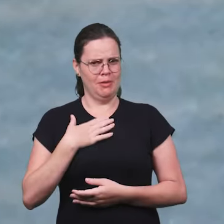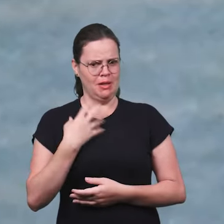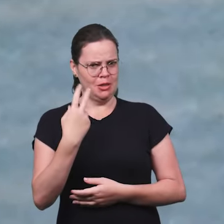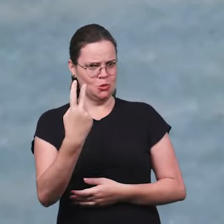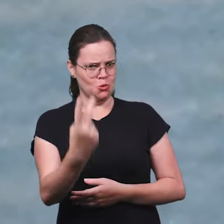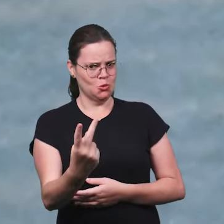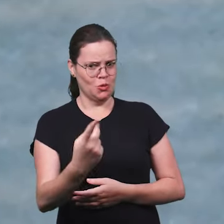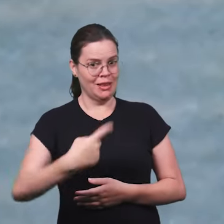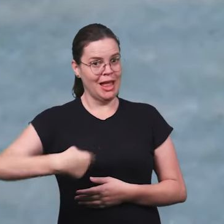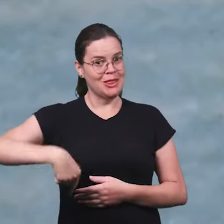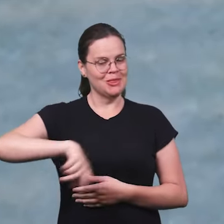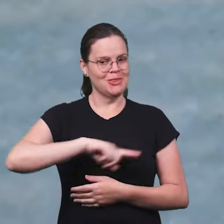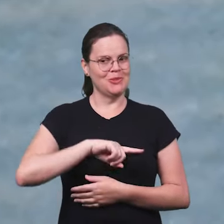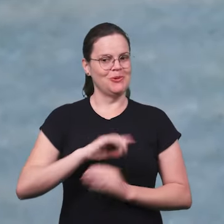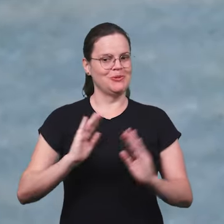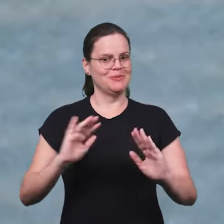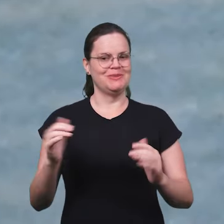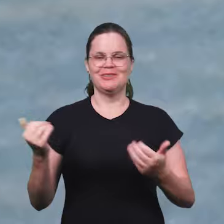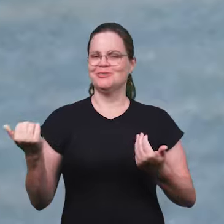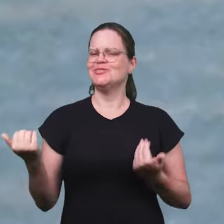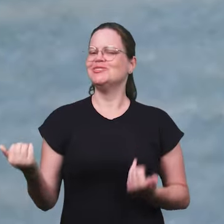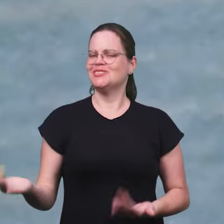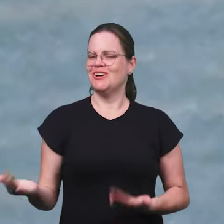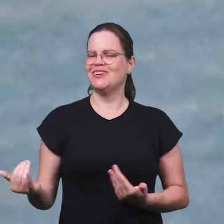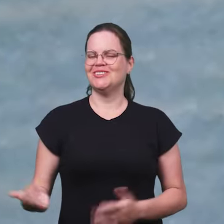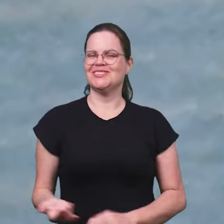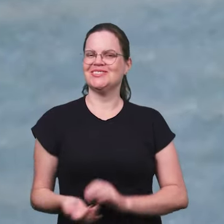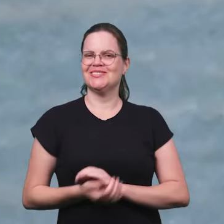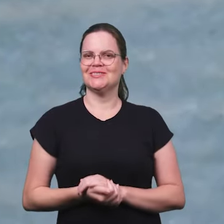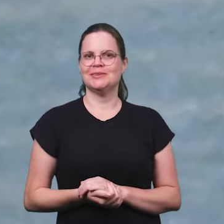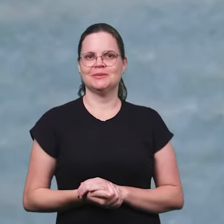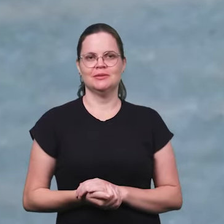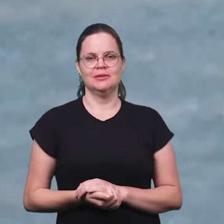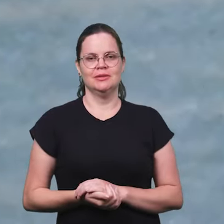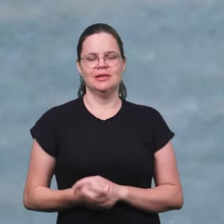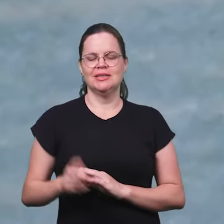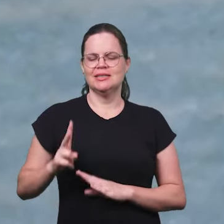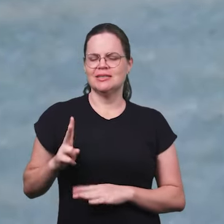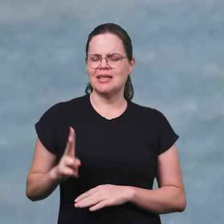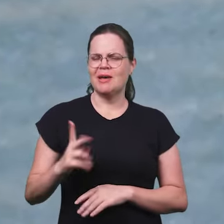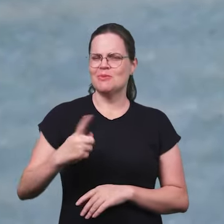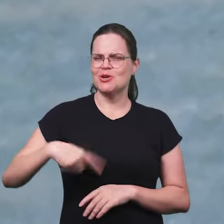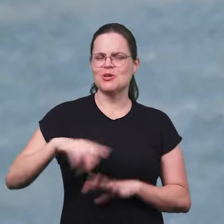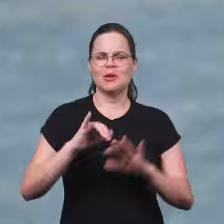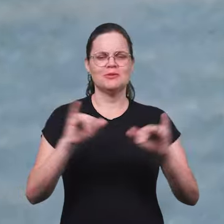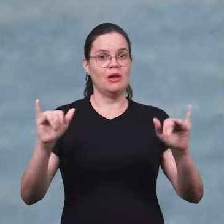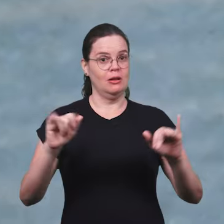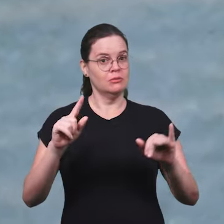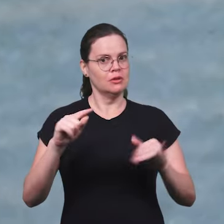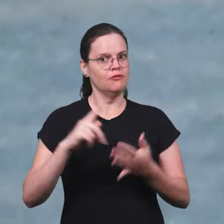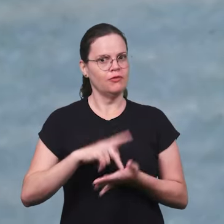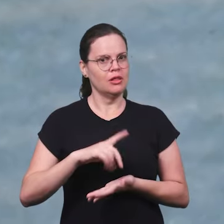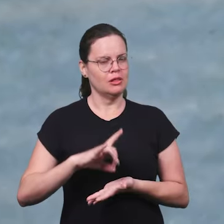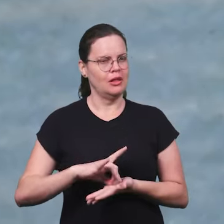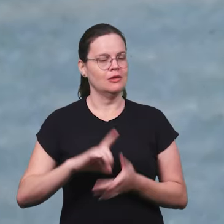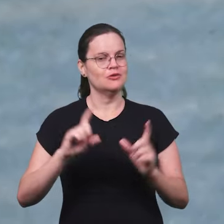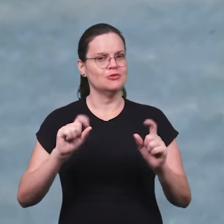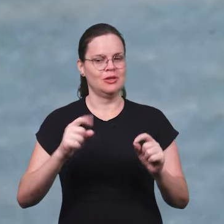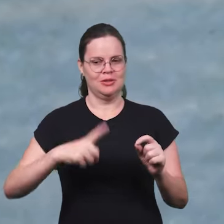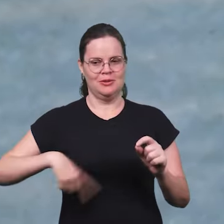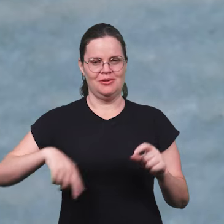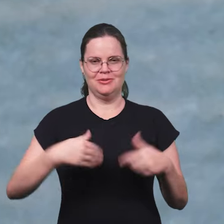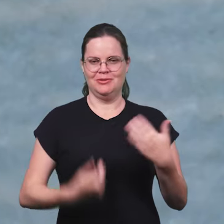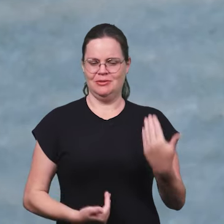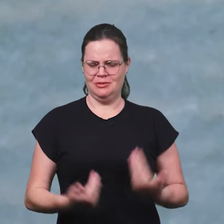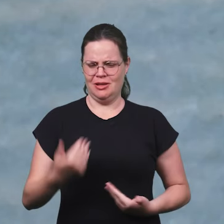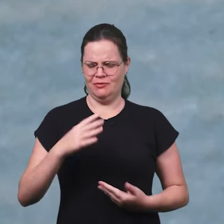sua mocidade, da nossa mocidade. E, aliás, tem uma coisa que a gente sempre diz aqui e é verdade, tá? O servo de